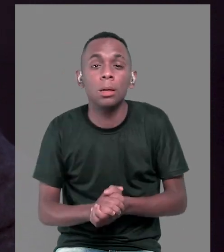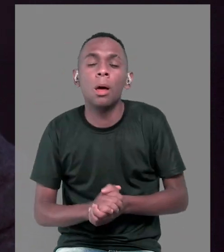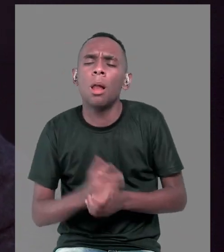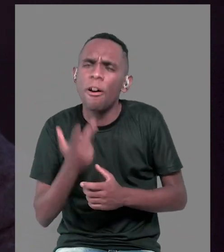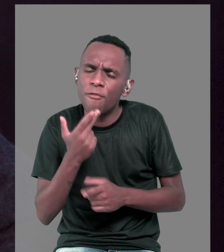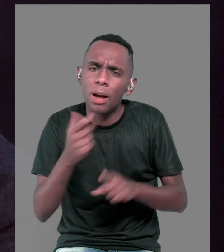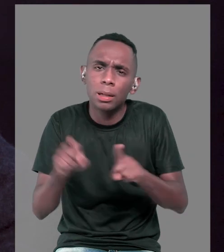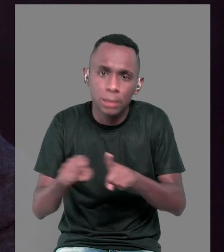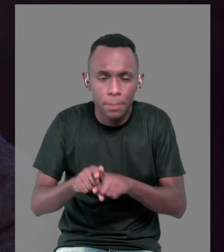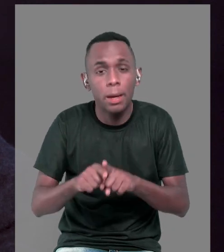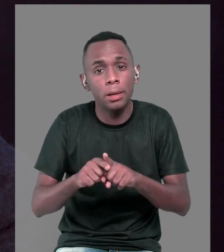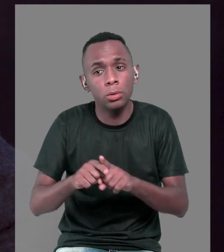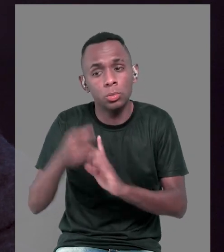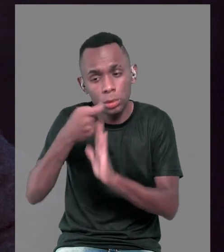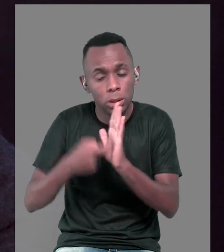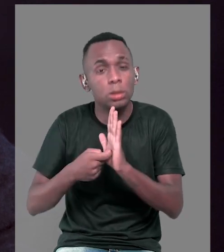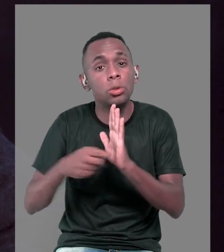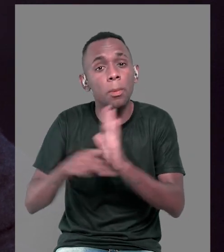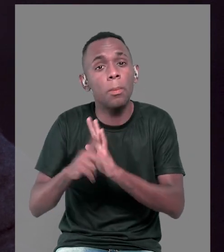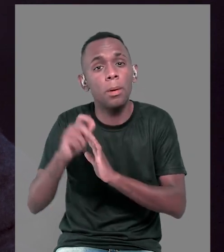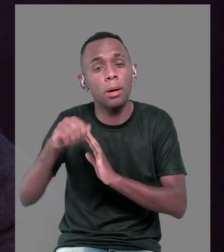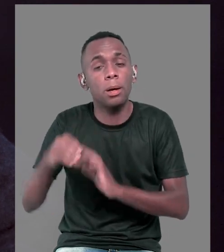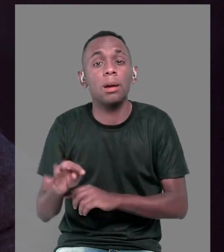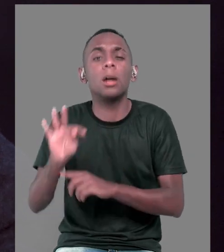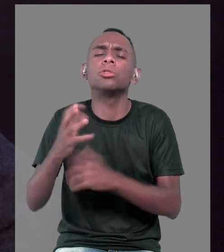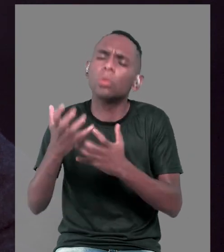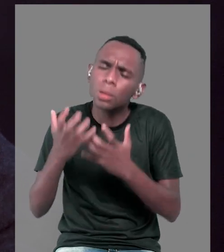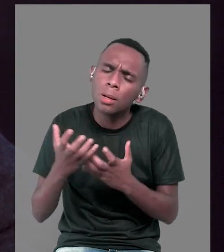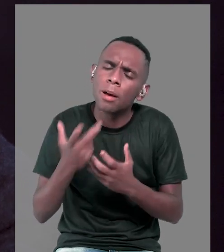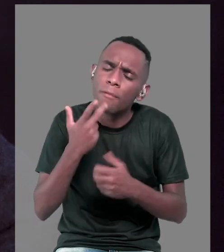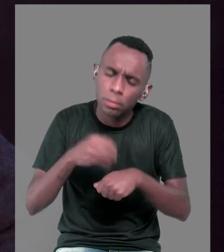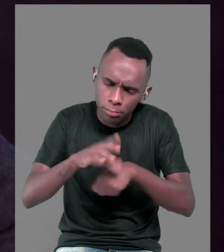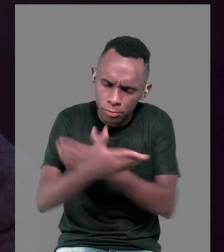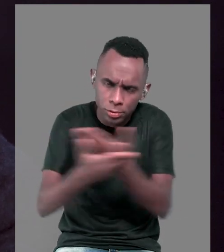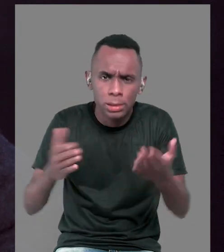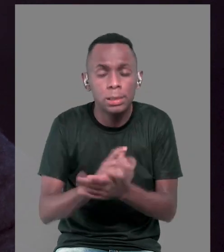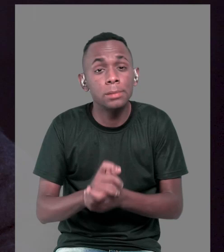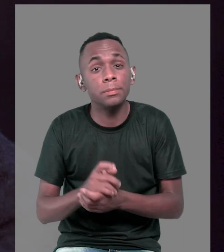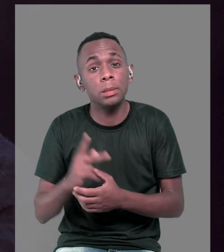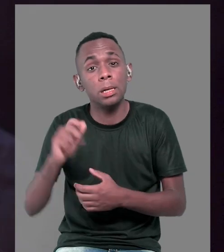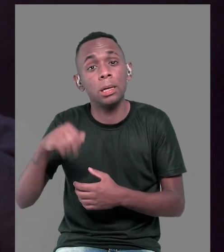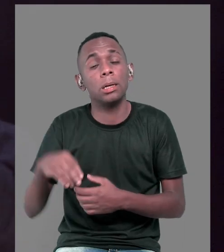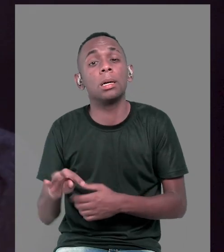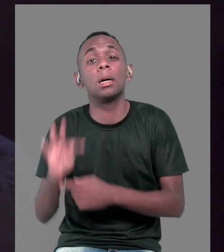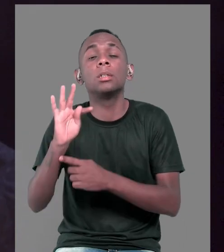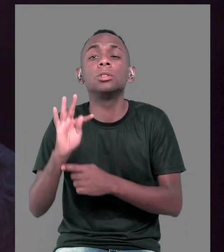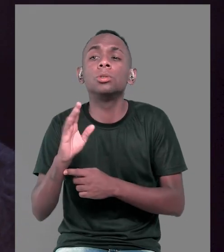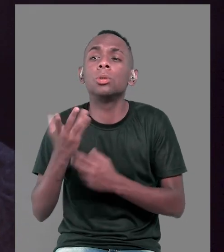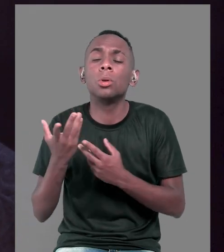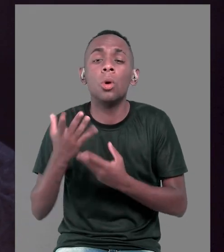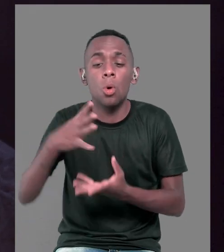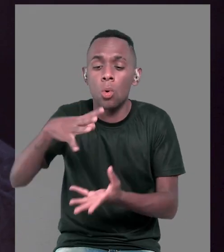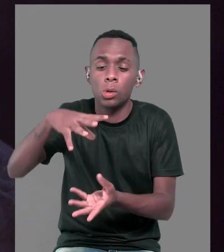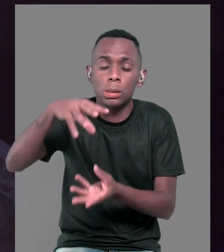citação de Kant que eu gostaria de trazer para vocês. Diz Kant: o que como